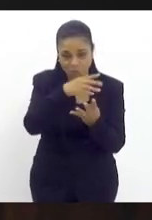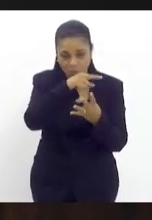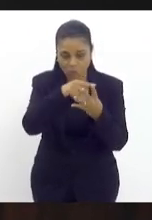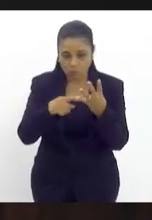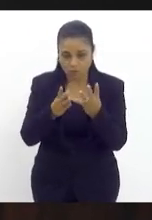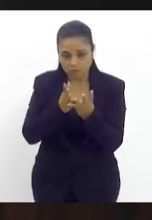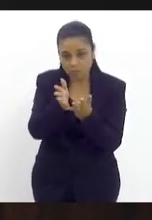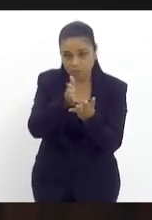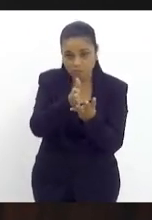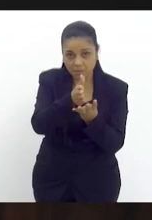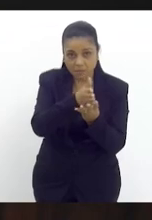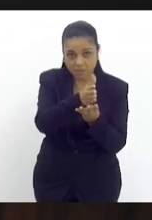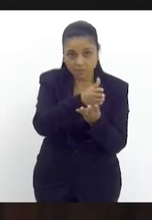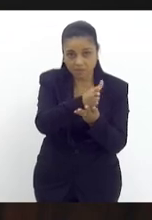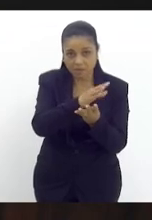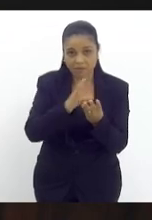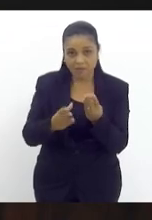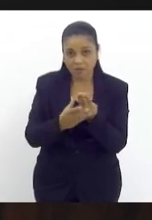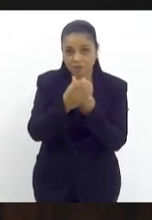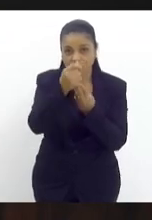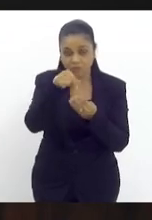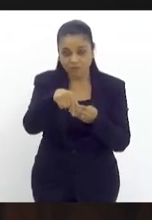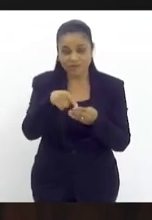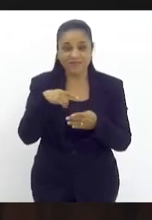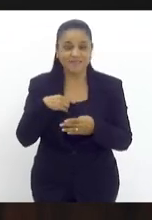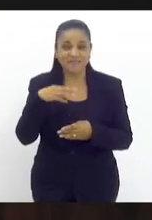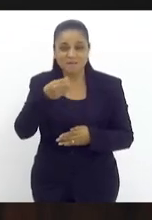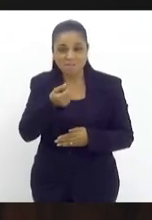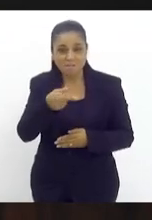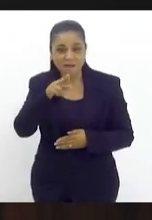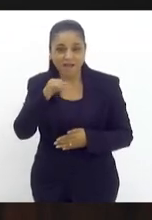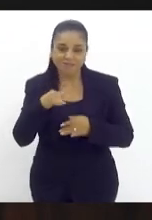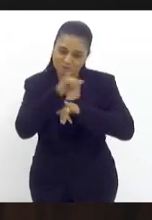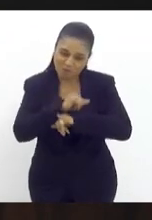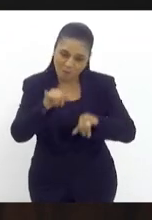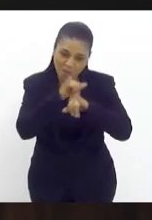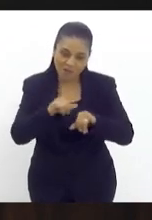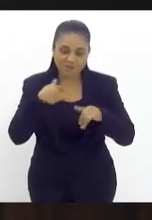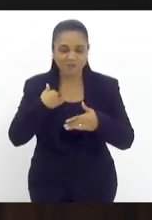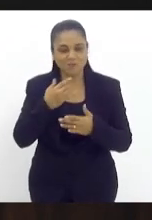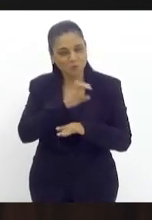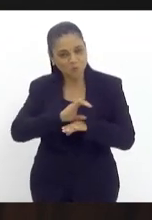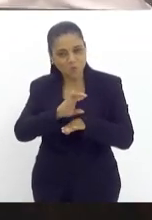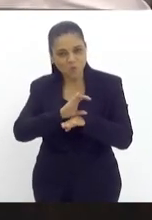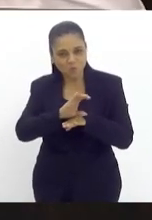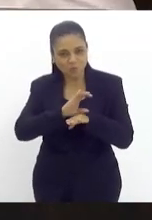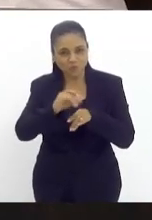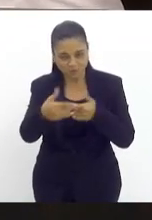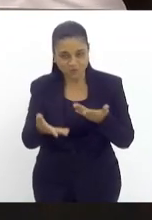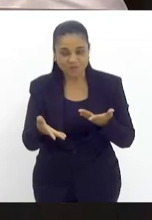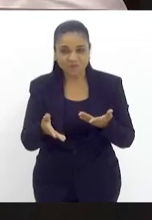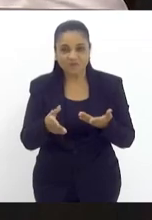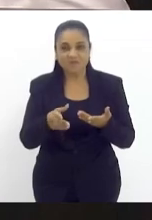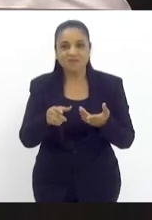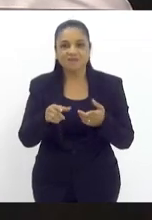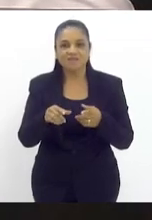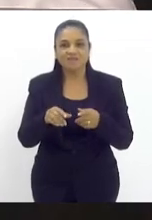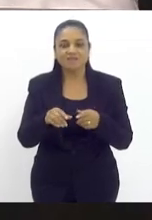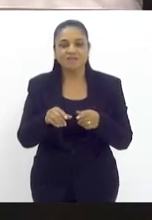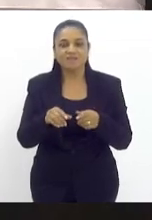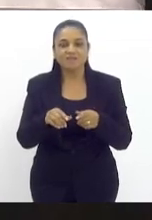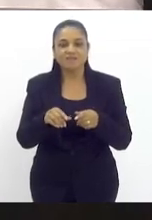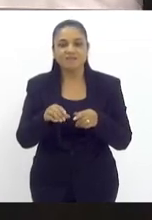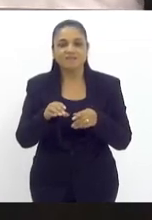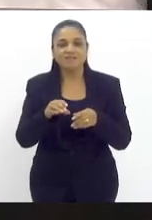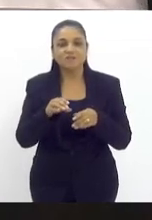É um curso para Márcio mães. Márcio fazendo jabá aqui para mim, hein, Márcio? Então, assim, é um